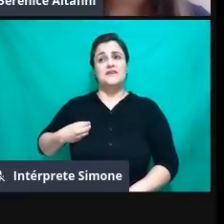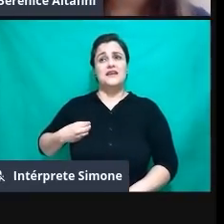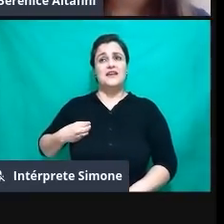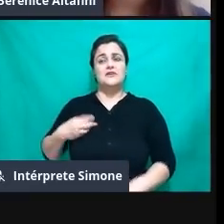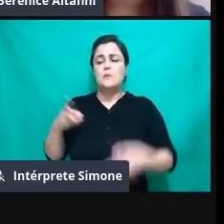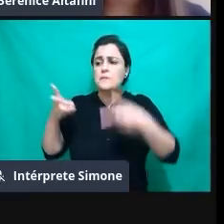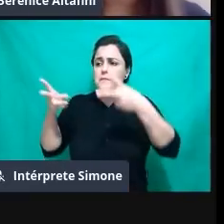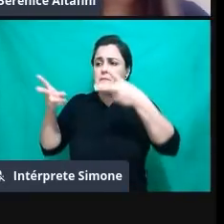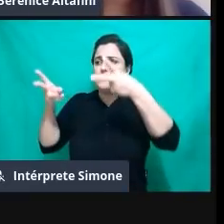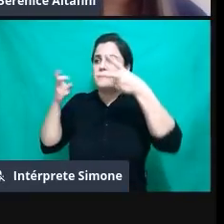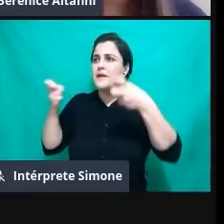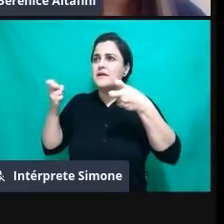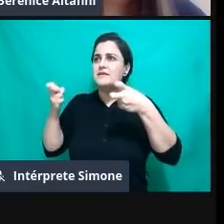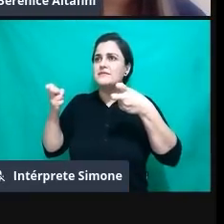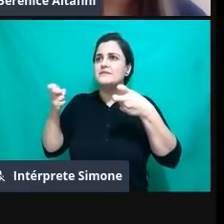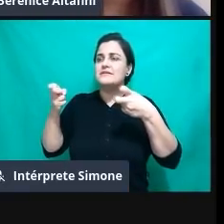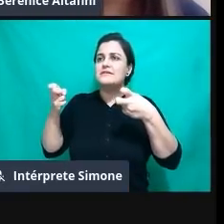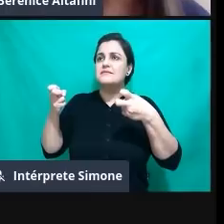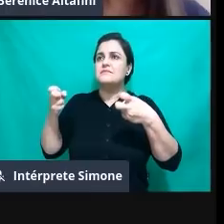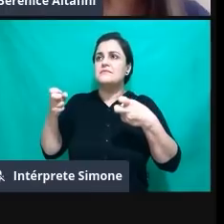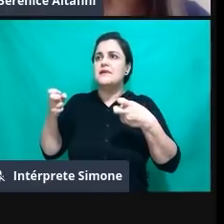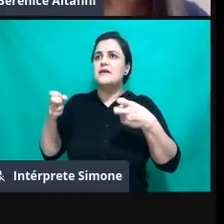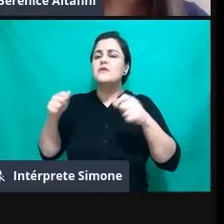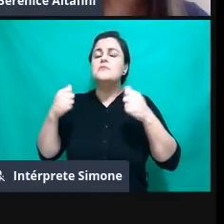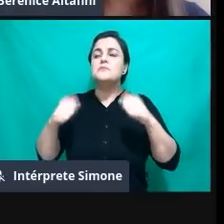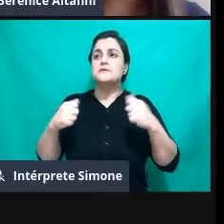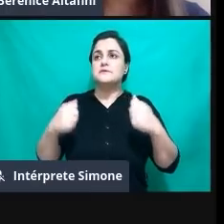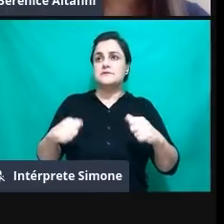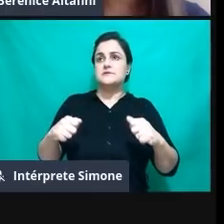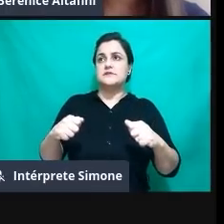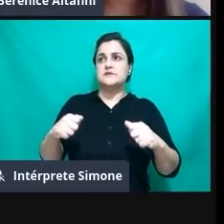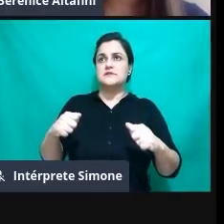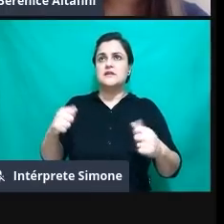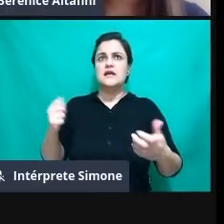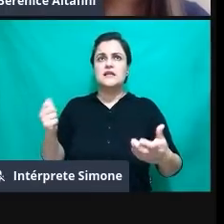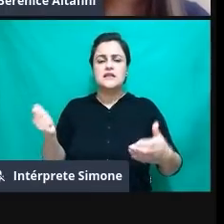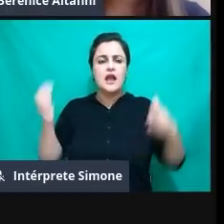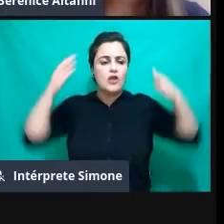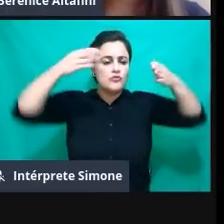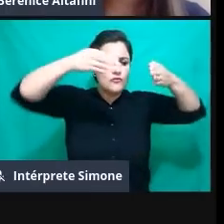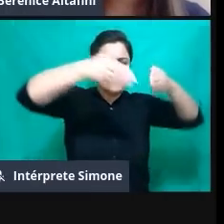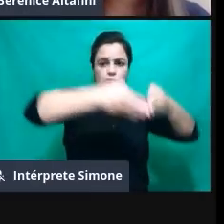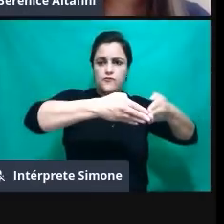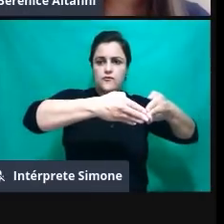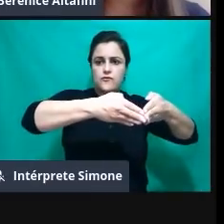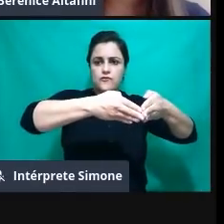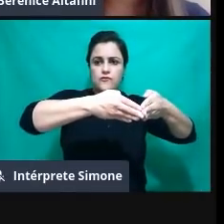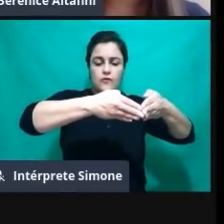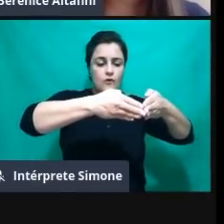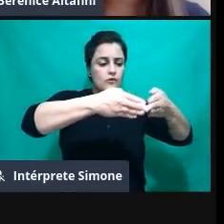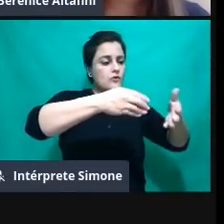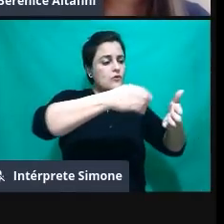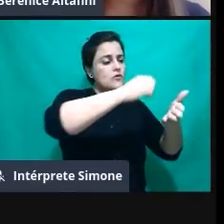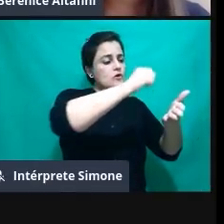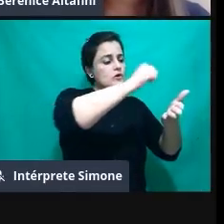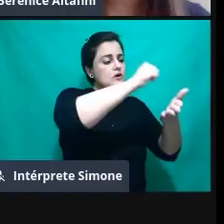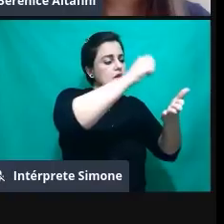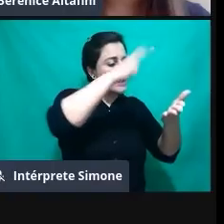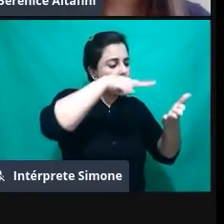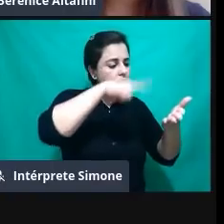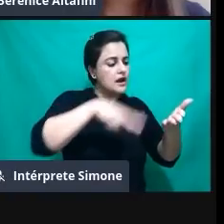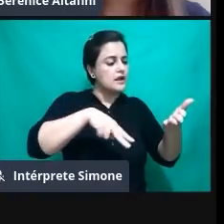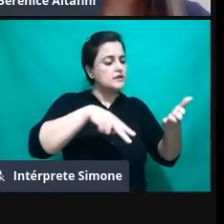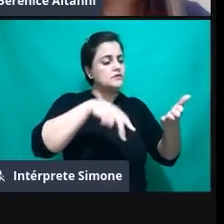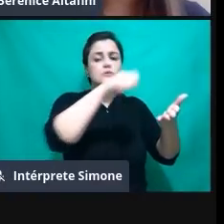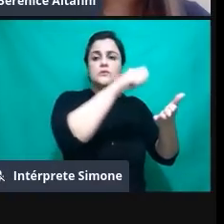questão da leitura e da escrita, né, começar a desenvolver as habilidades aí voltadas para